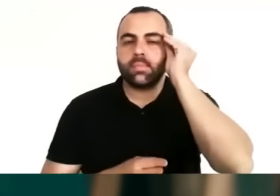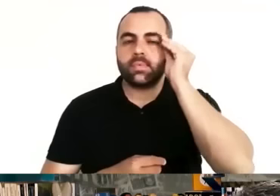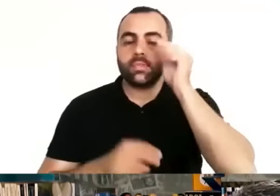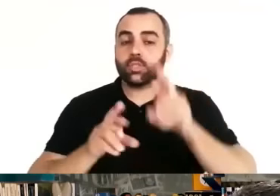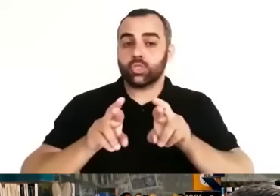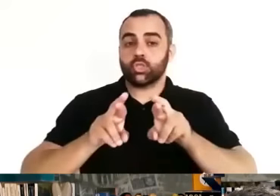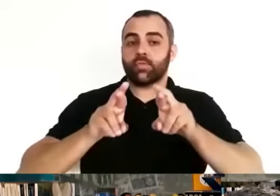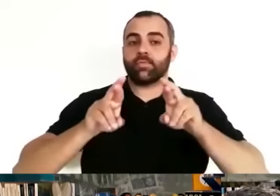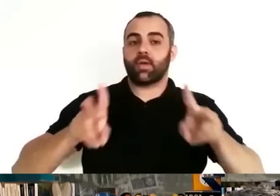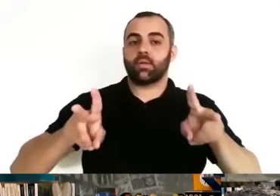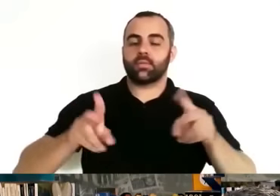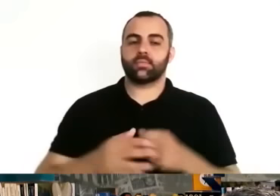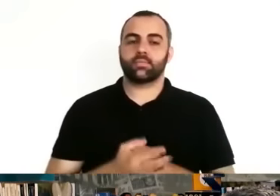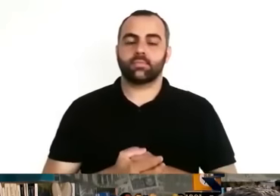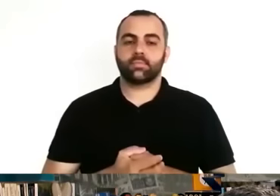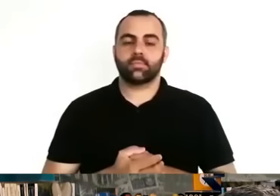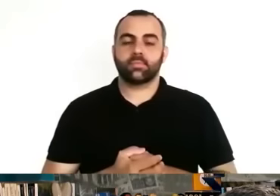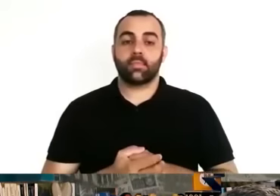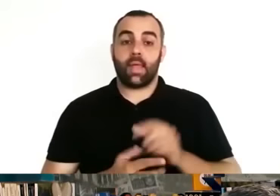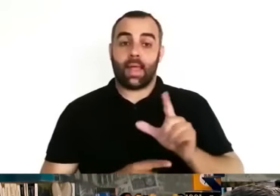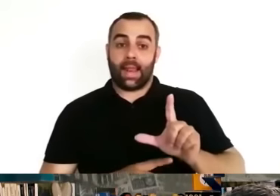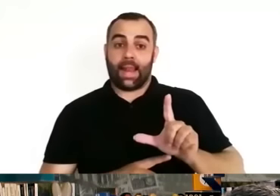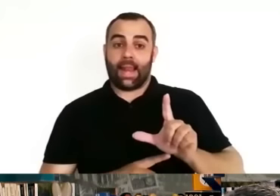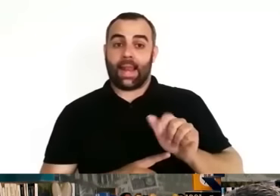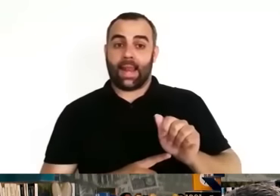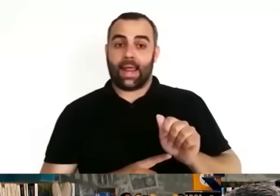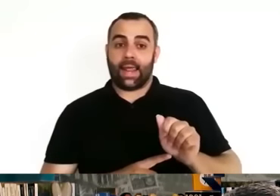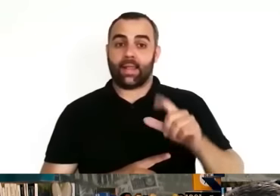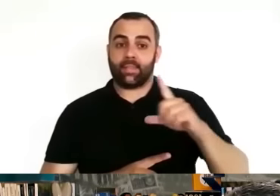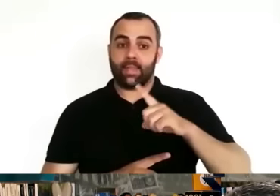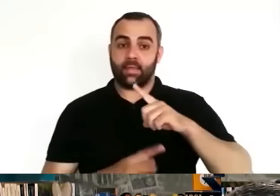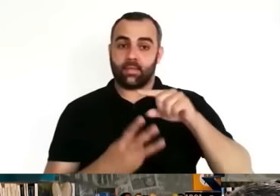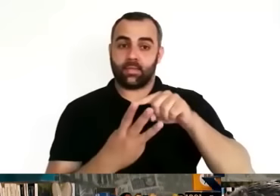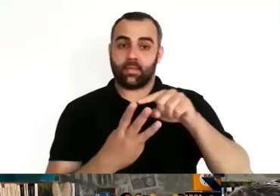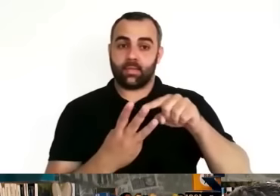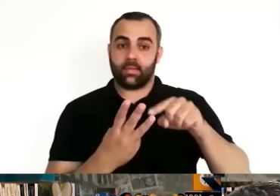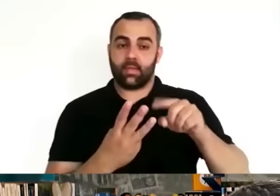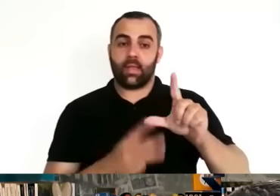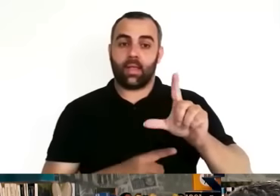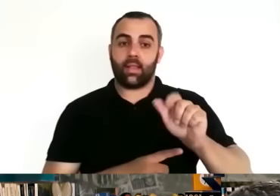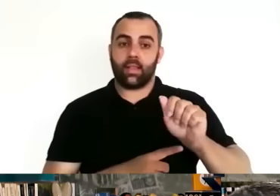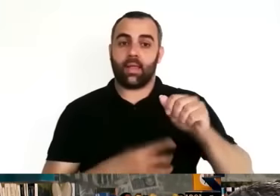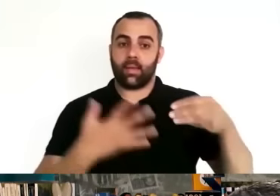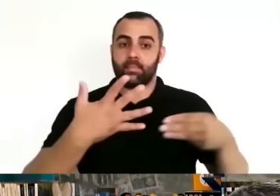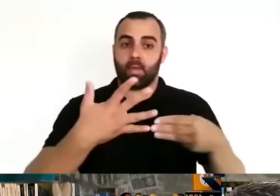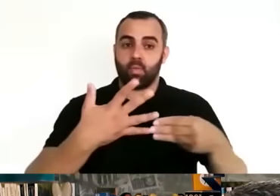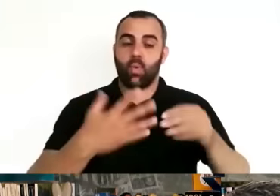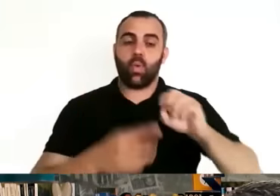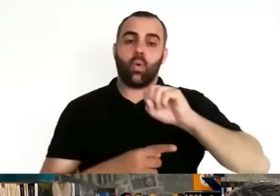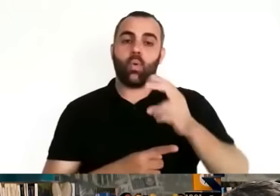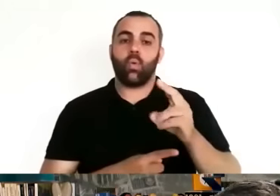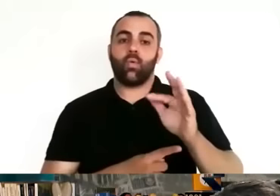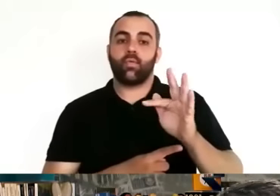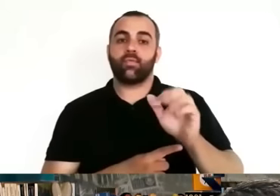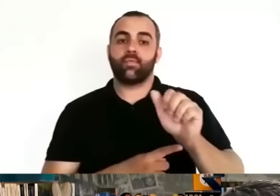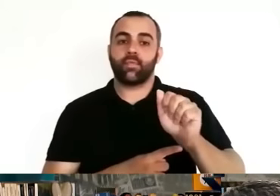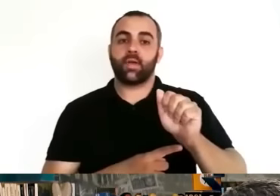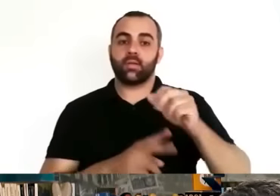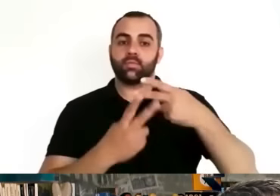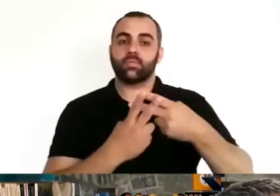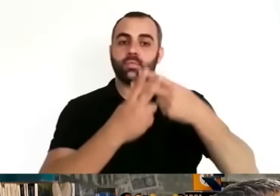né? Eu acho, porque a nota Lá, você tem uma tríade do Lá menor, ou Fá sustenido menor, ou Ré